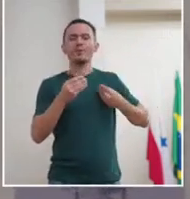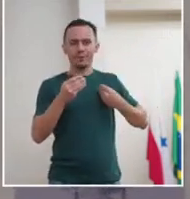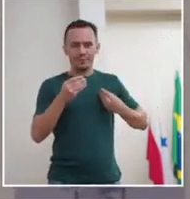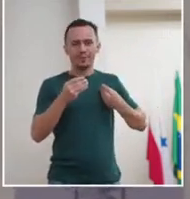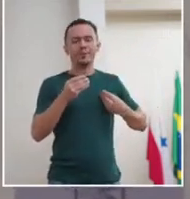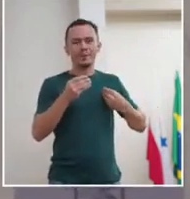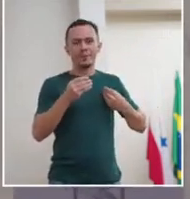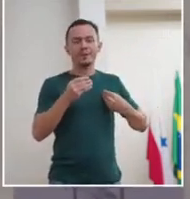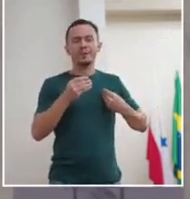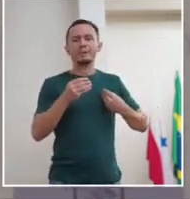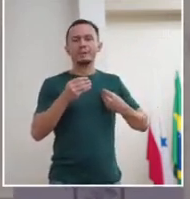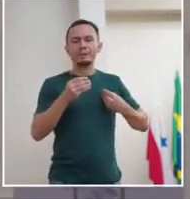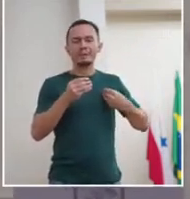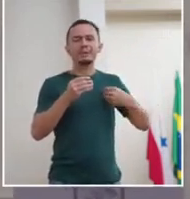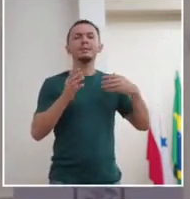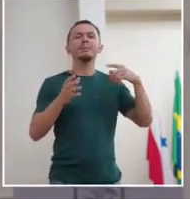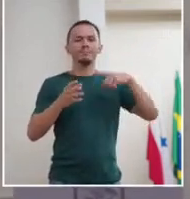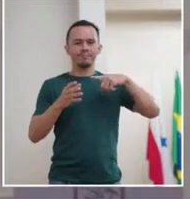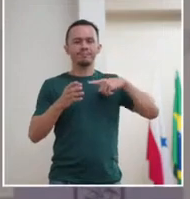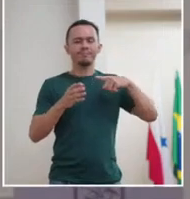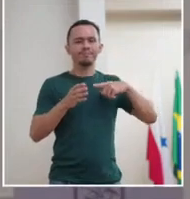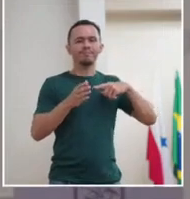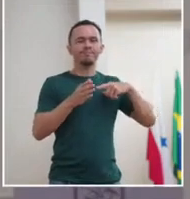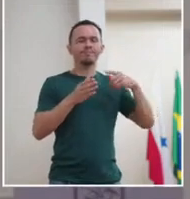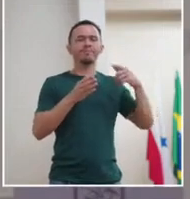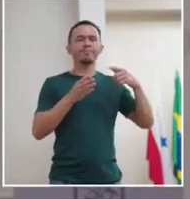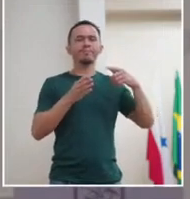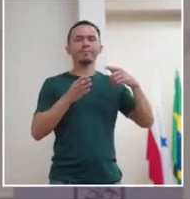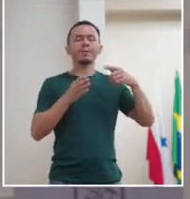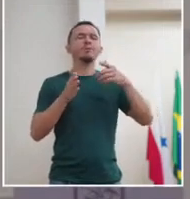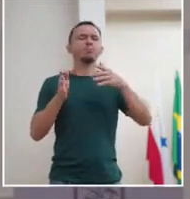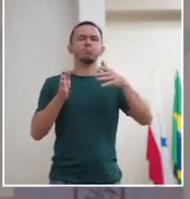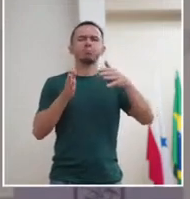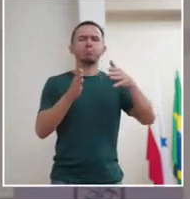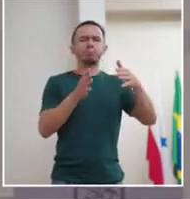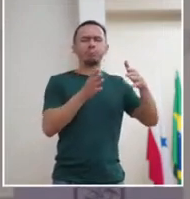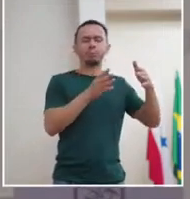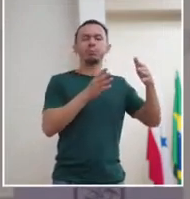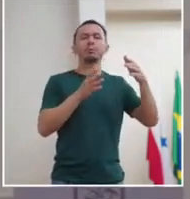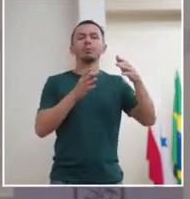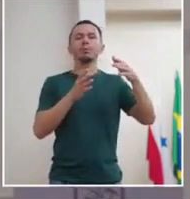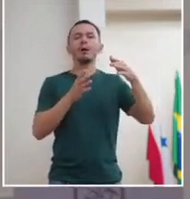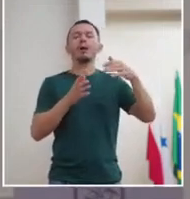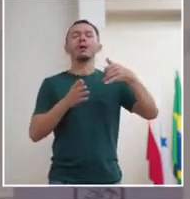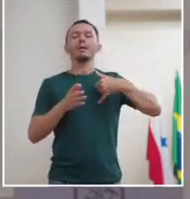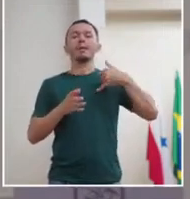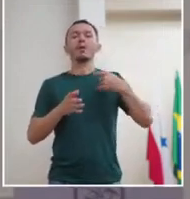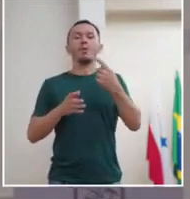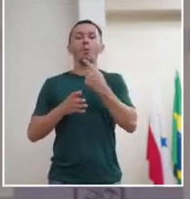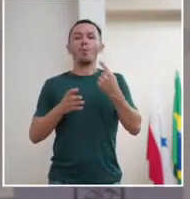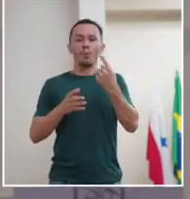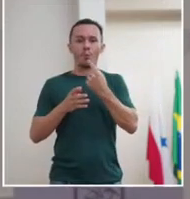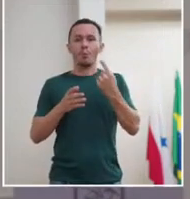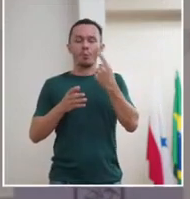comunidade da Praça 11, aos 11 anos de idade, Berta mudou-se para São Paulo para morar com a família Friedman,